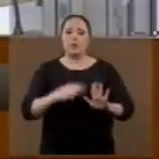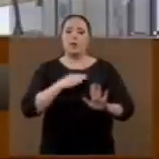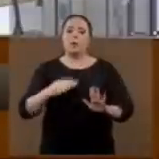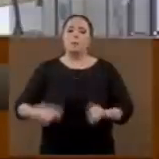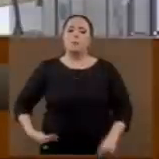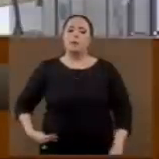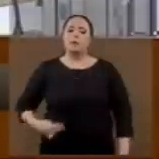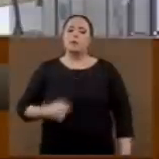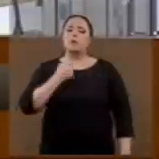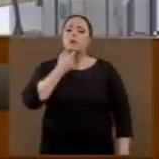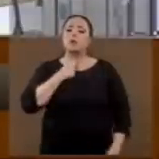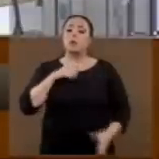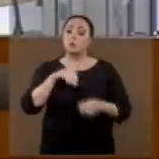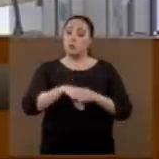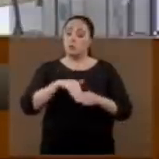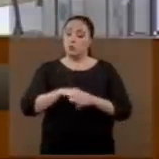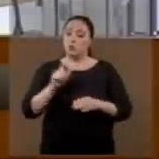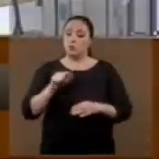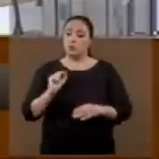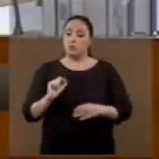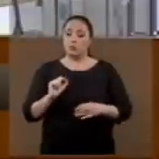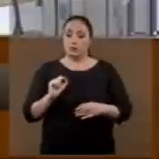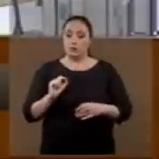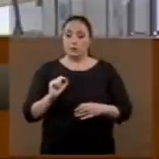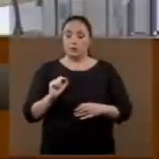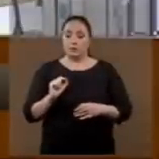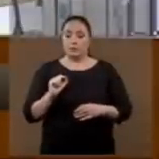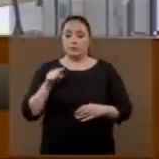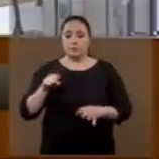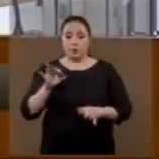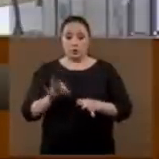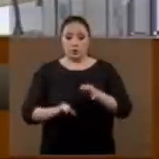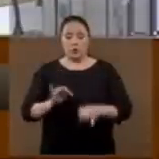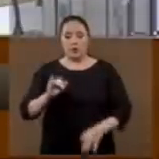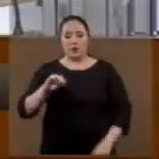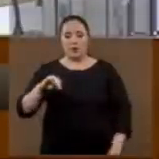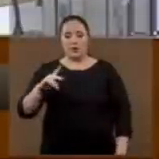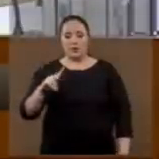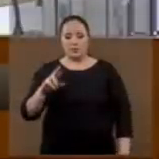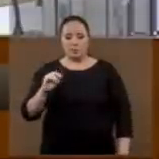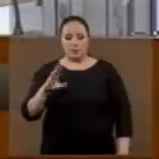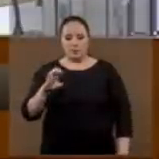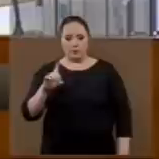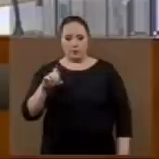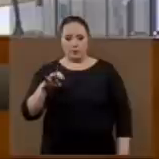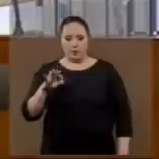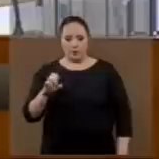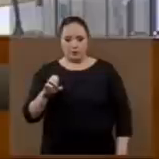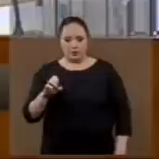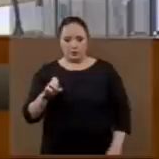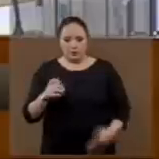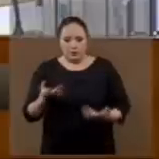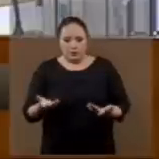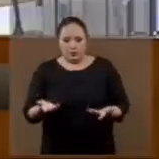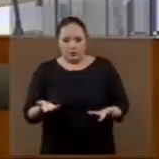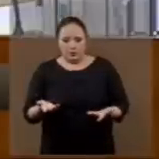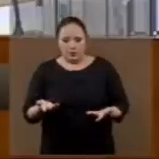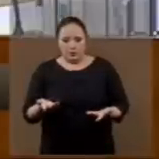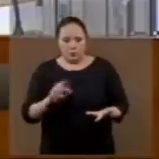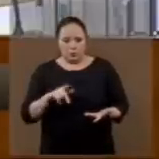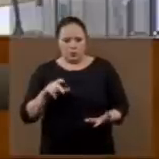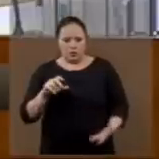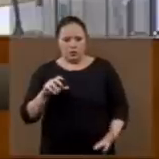Lewandowski está votando é no sentido da que ele julgaria improcedente, tal como o ministro Lewandowski, não pela